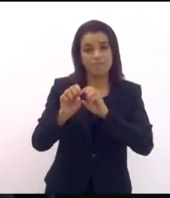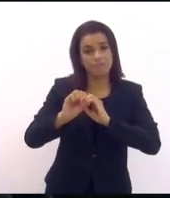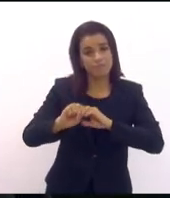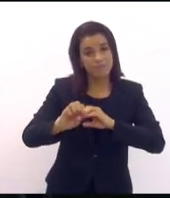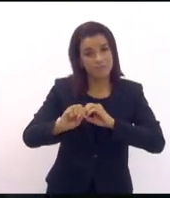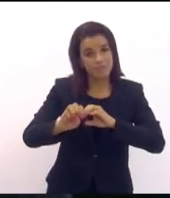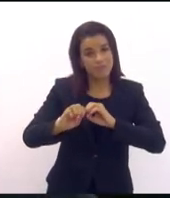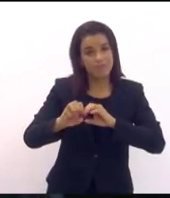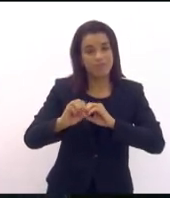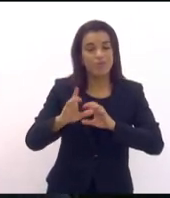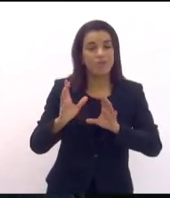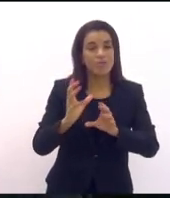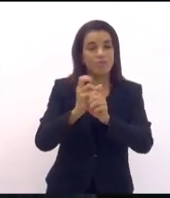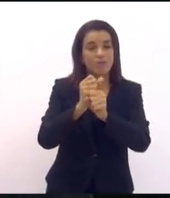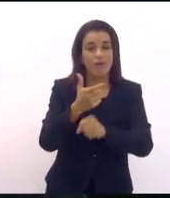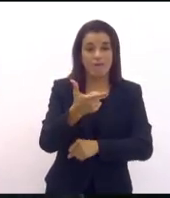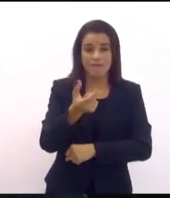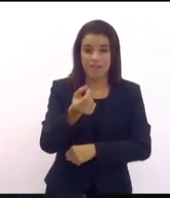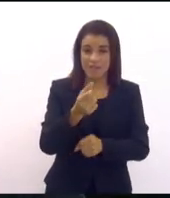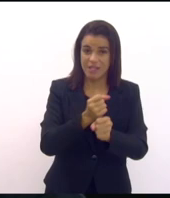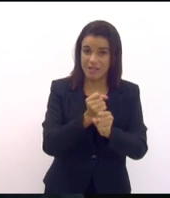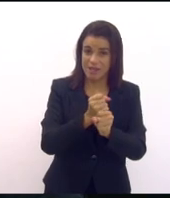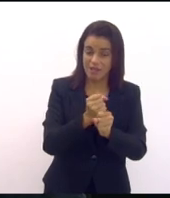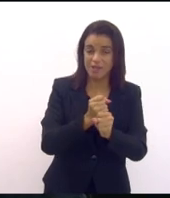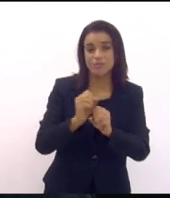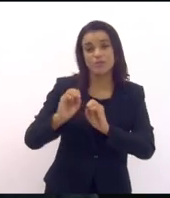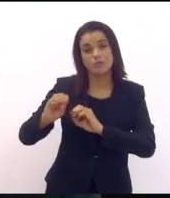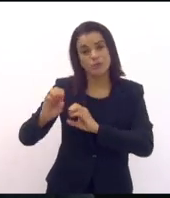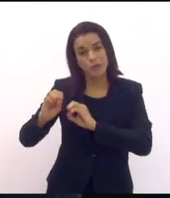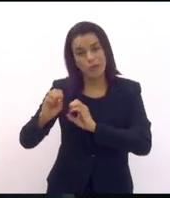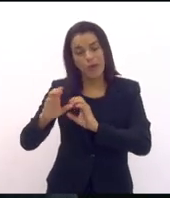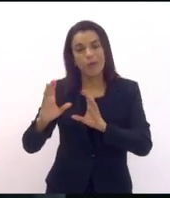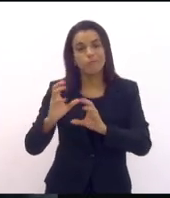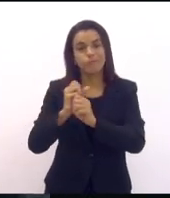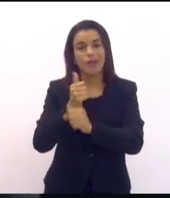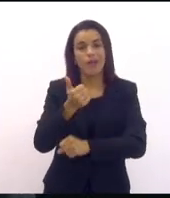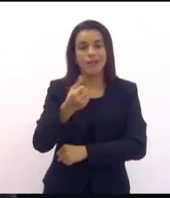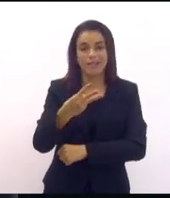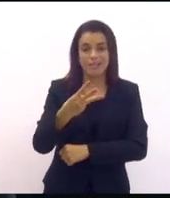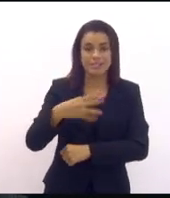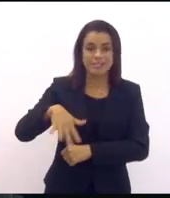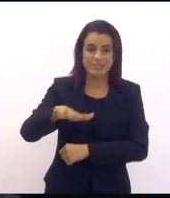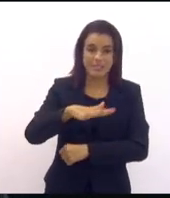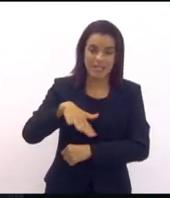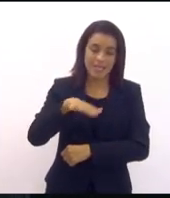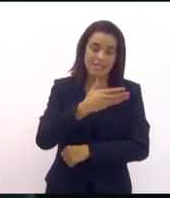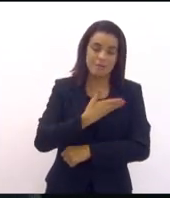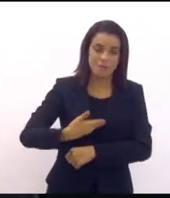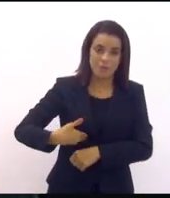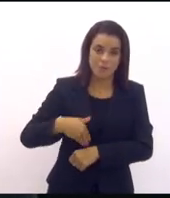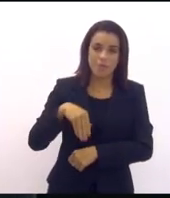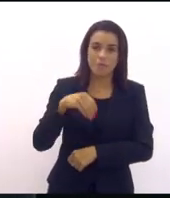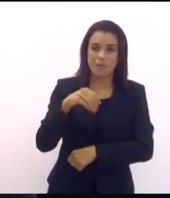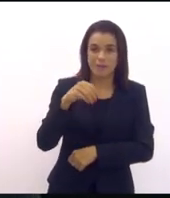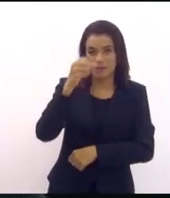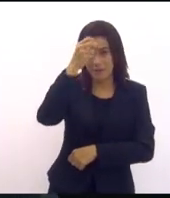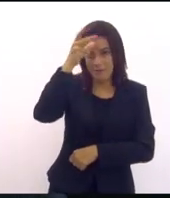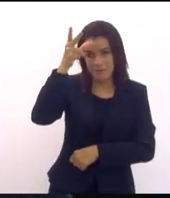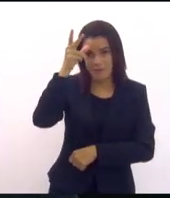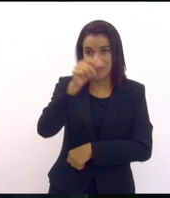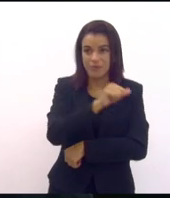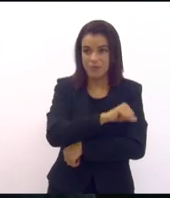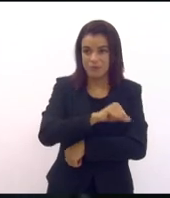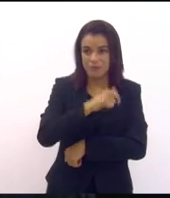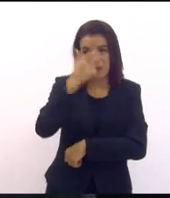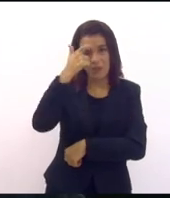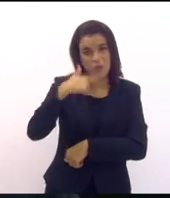há 20 anos e há 13 anos na Rede Pública do Rio de Janeiro e também pessoalmente antes de falar sobre a igreja também me coloco à